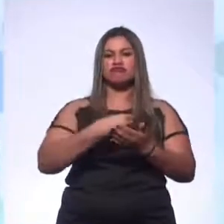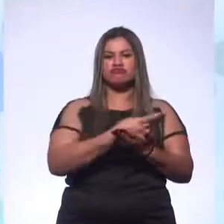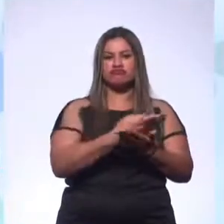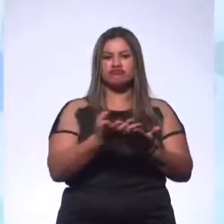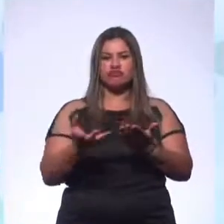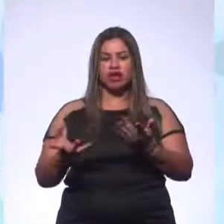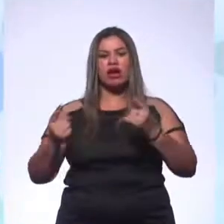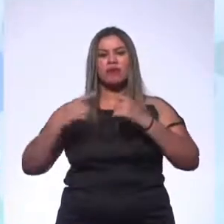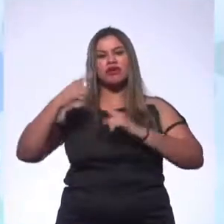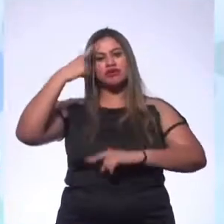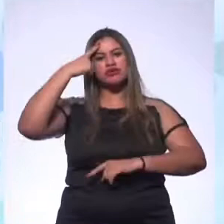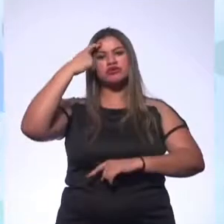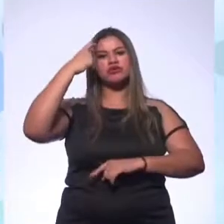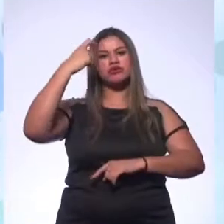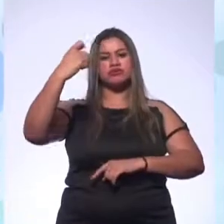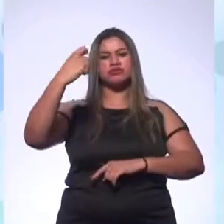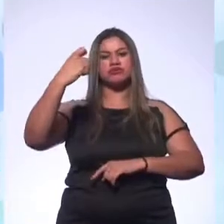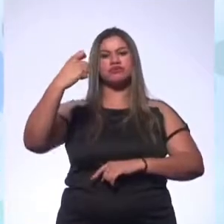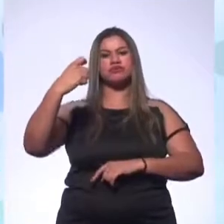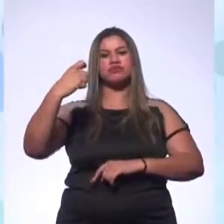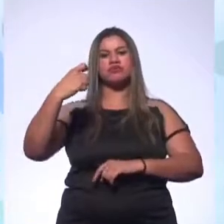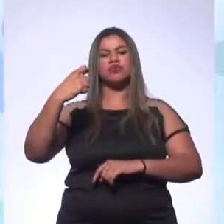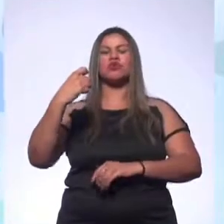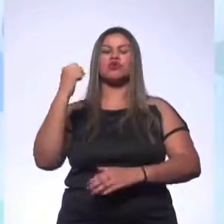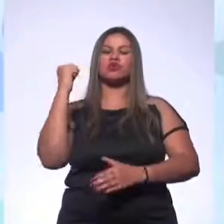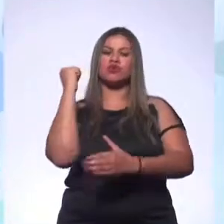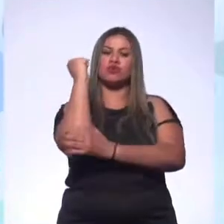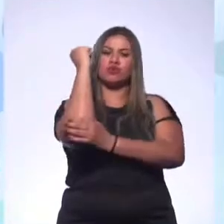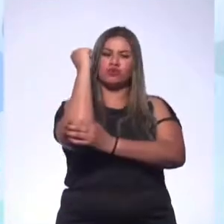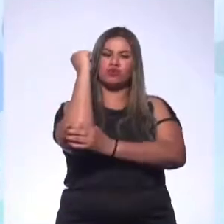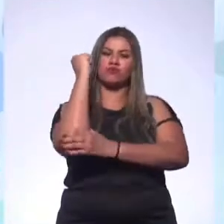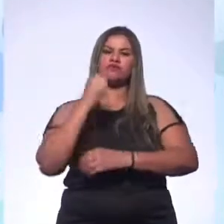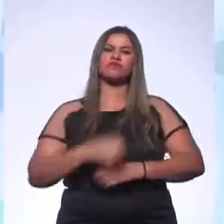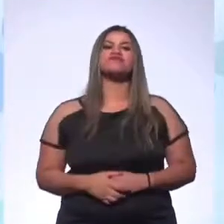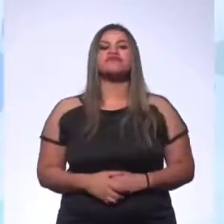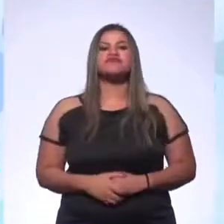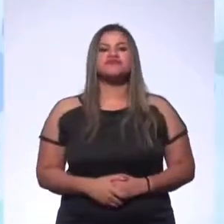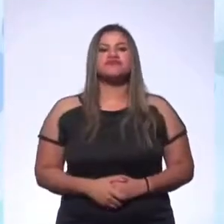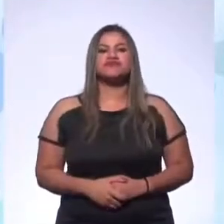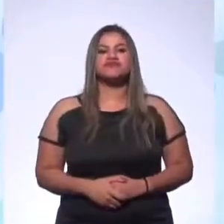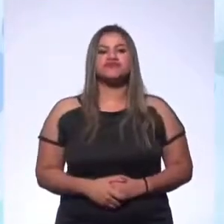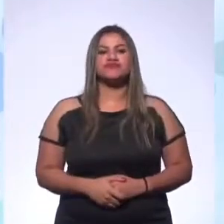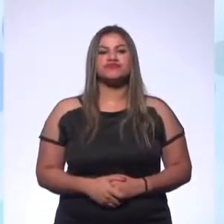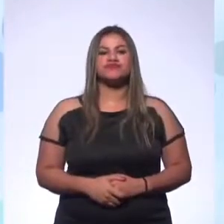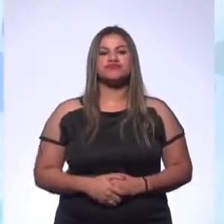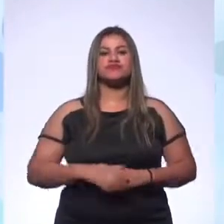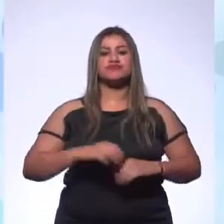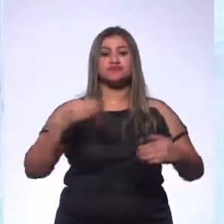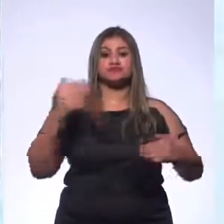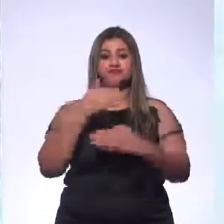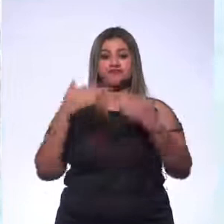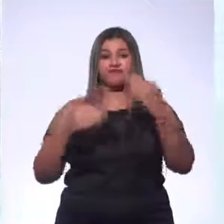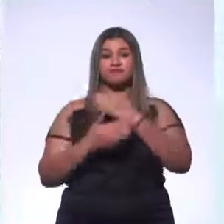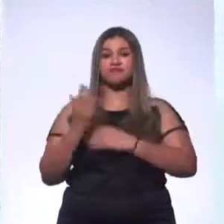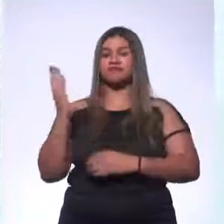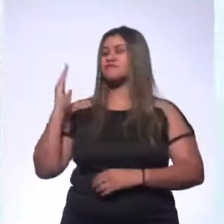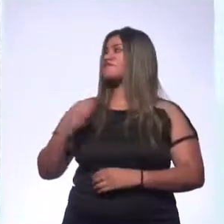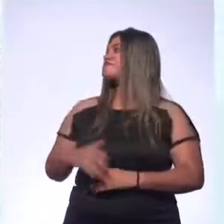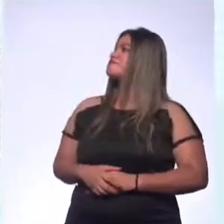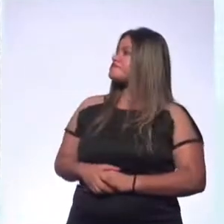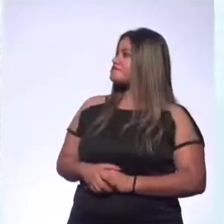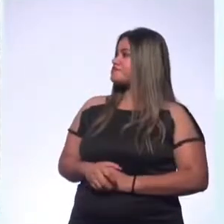o ideal do comunismo. Voltando então para a tela, na tela.